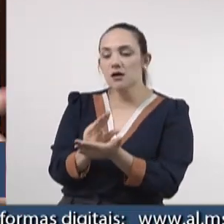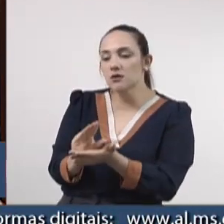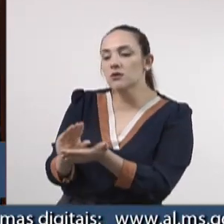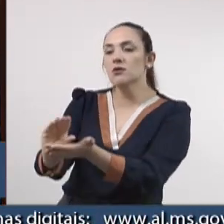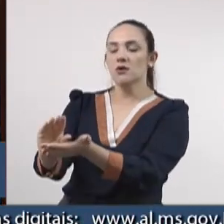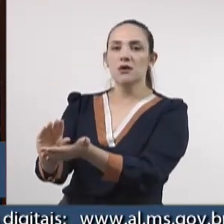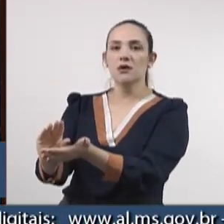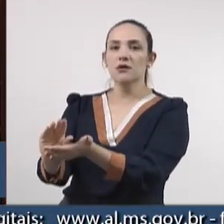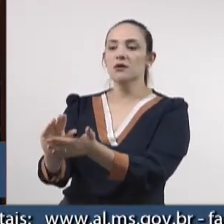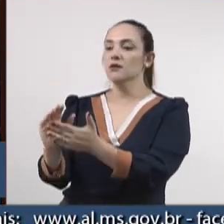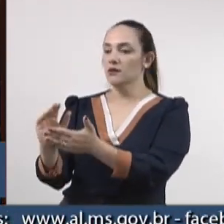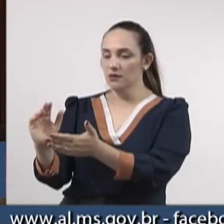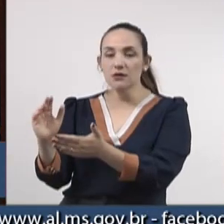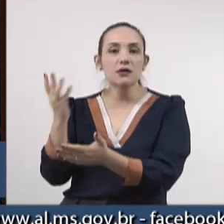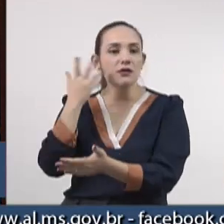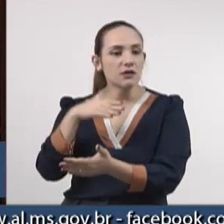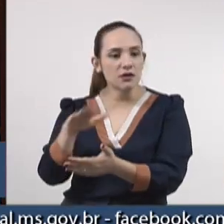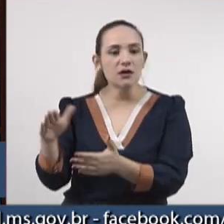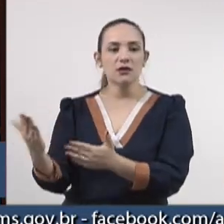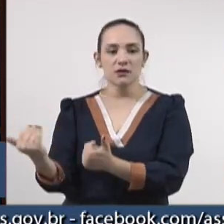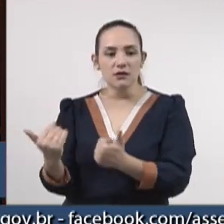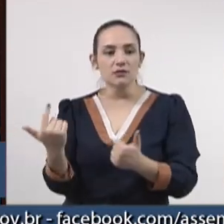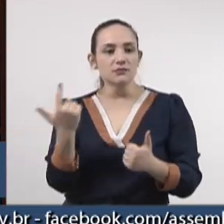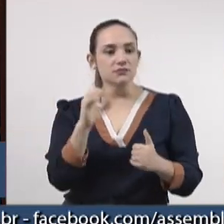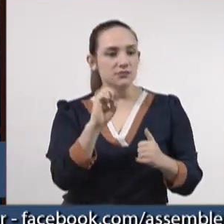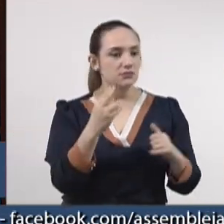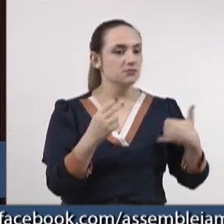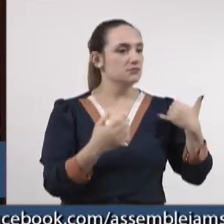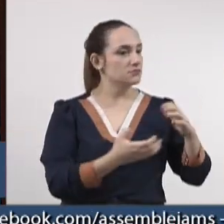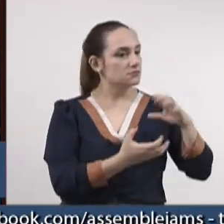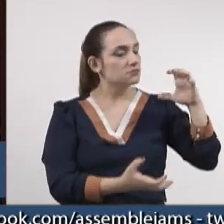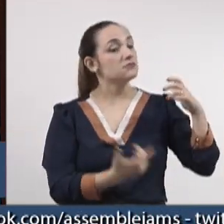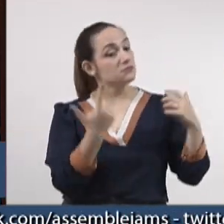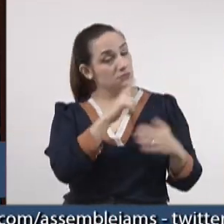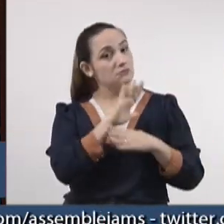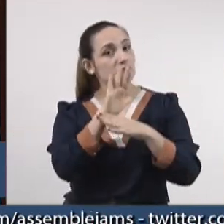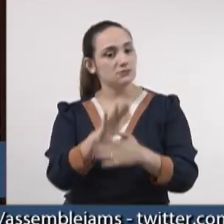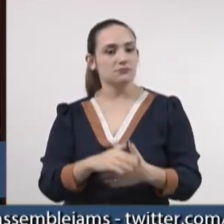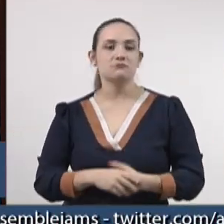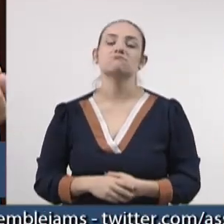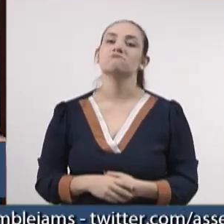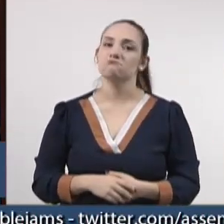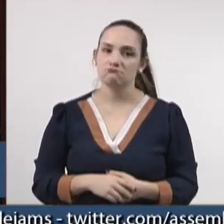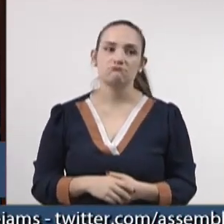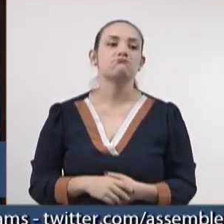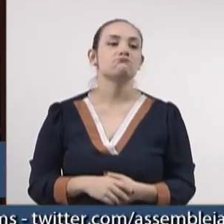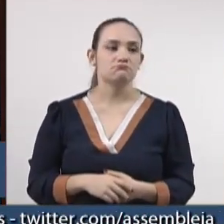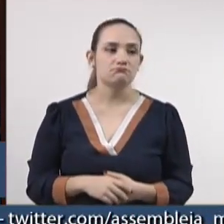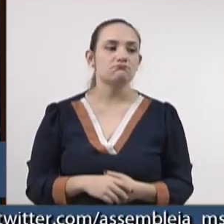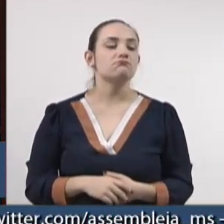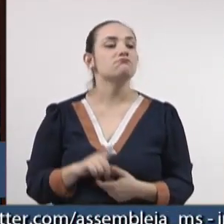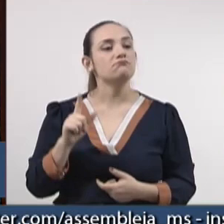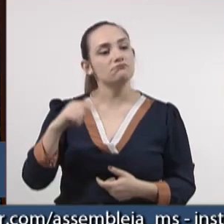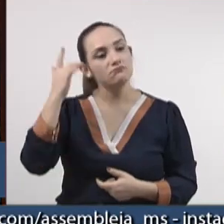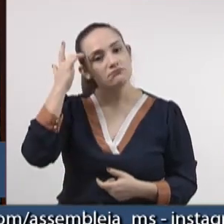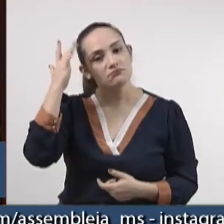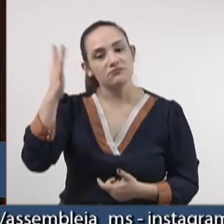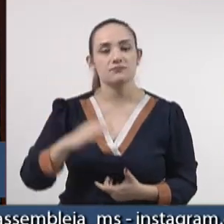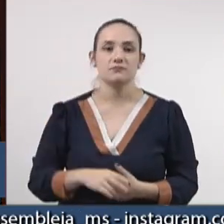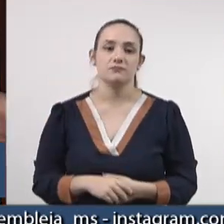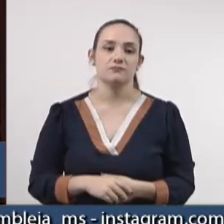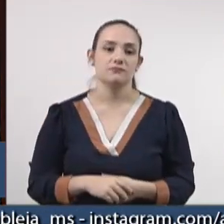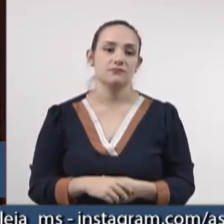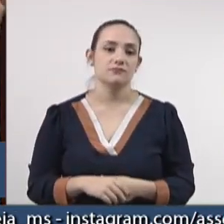que já é devido para esses Fundos é um é uma facilidade que nós temos porque